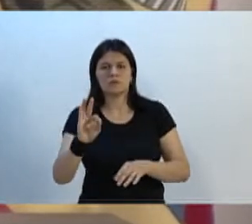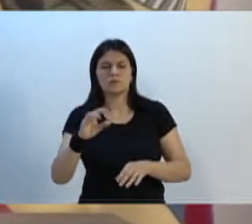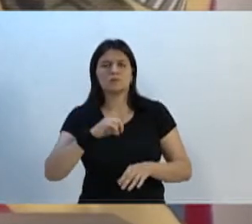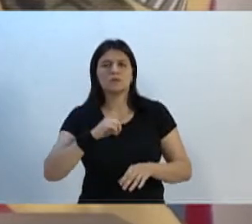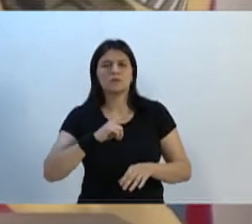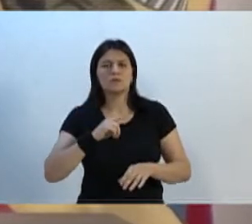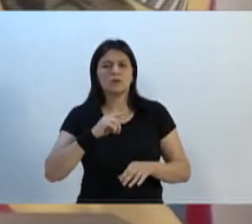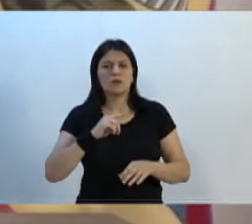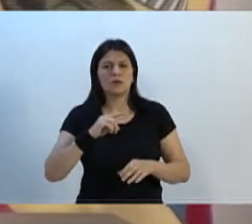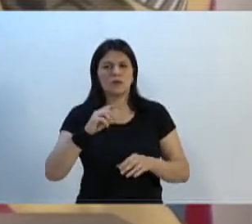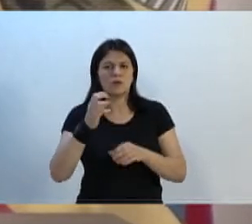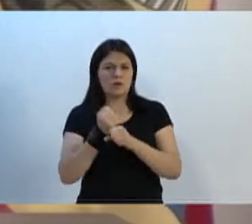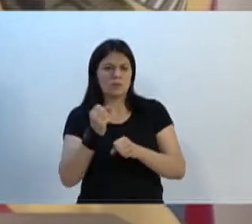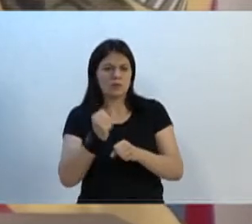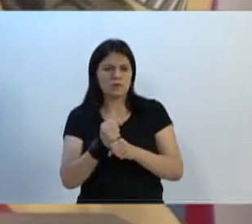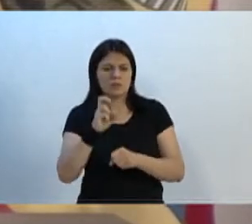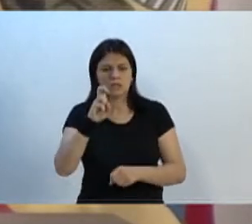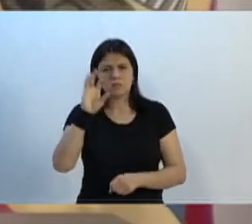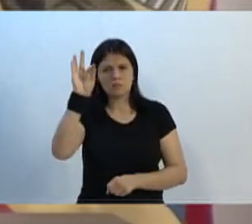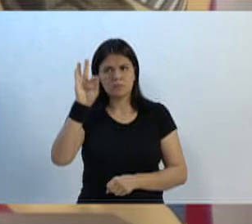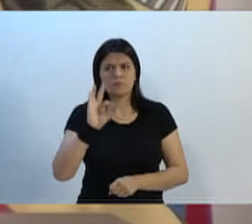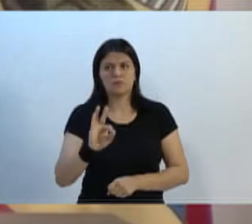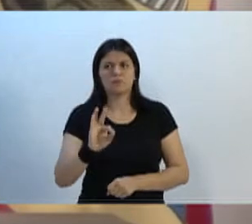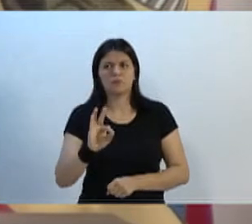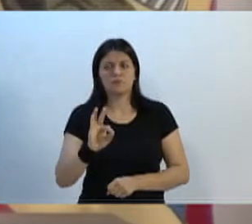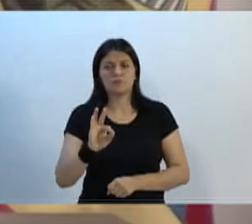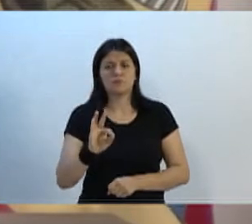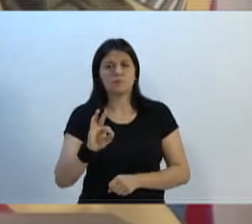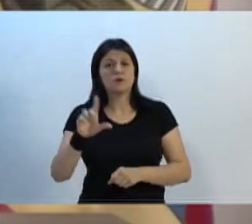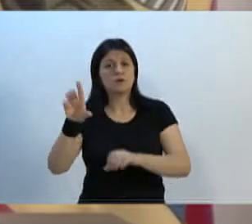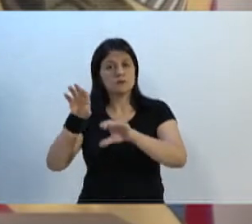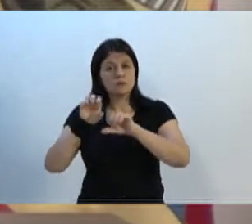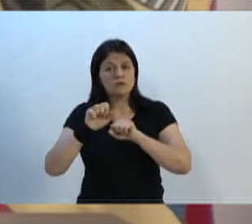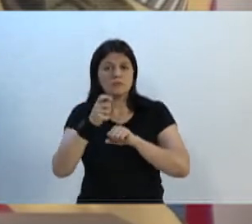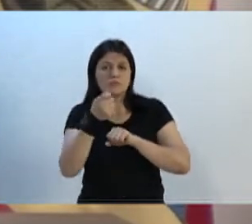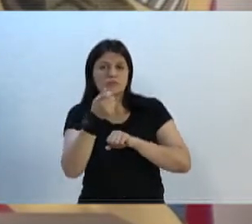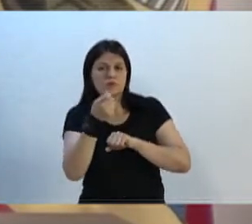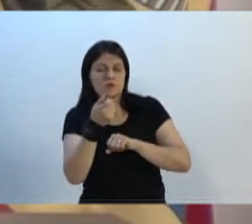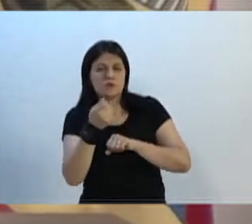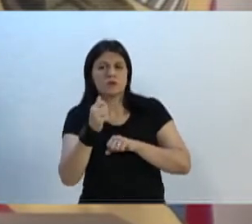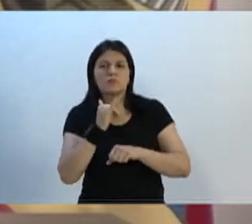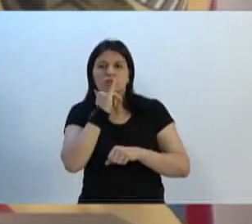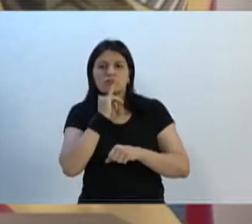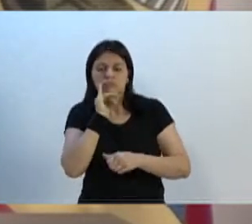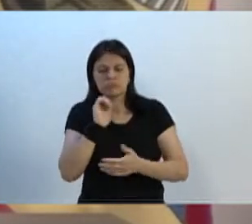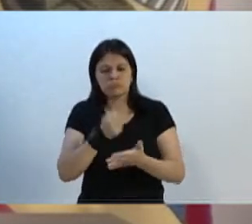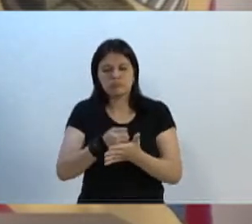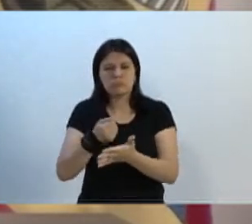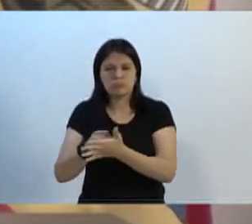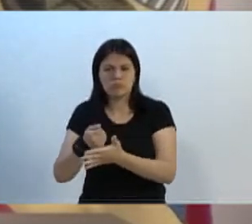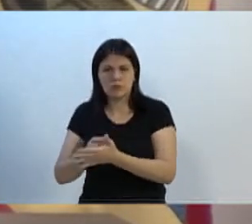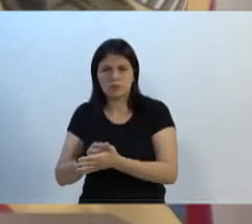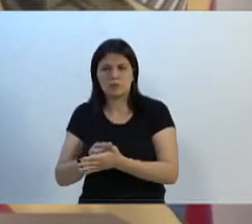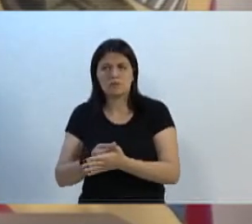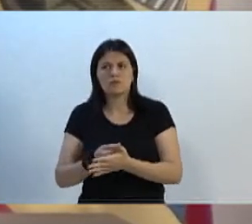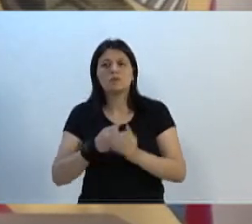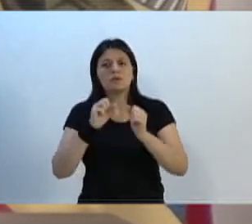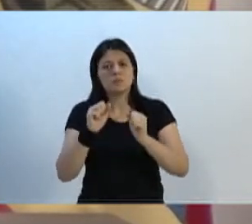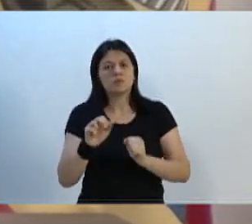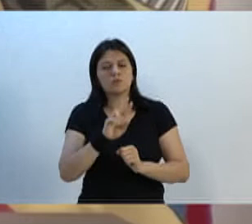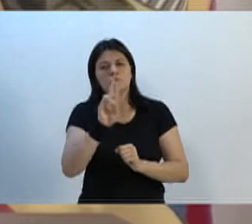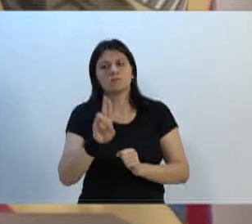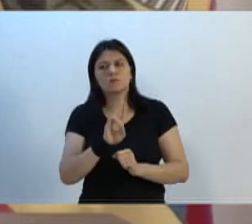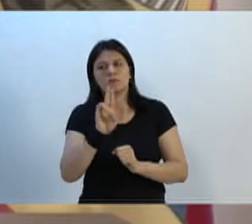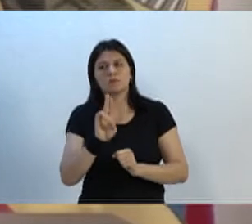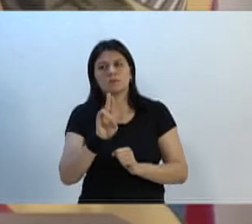5%. essas contas nós recebemos o dinheiro das receitas o dinheiro dos impostos e os impostos eles podem ser utilizados